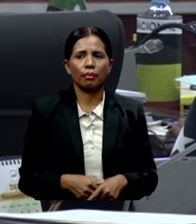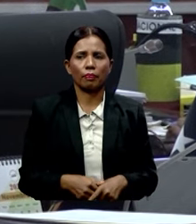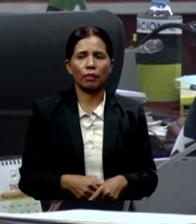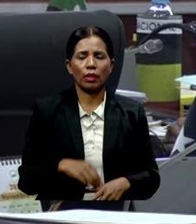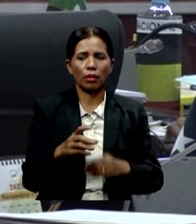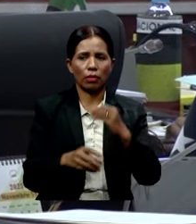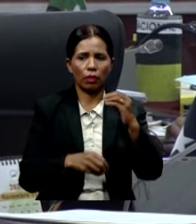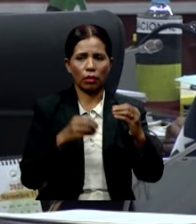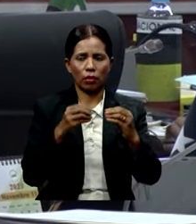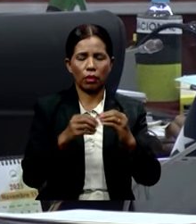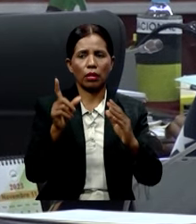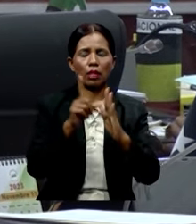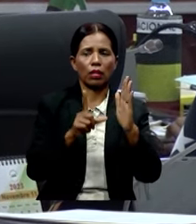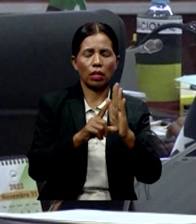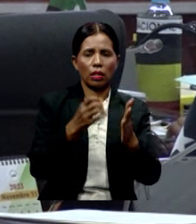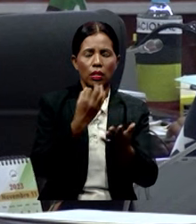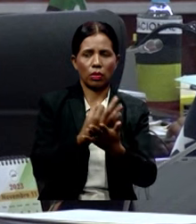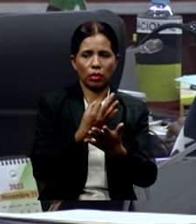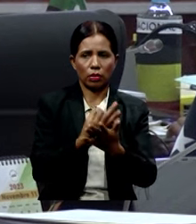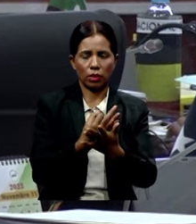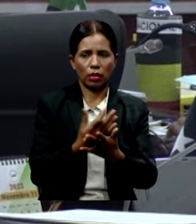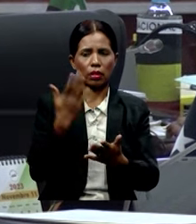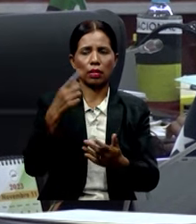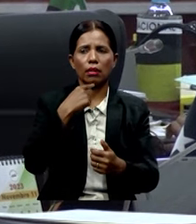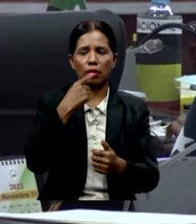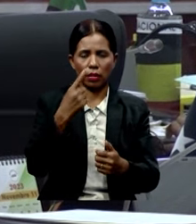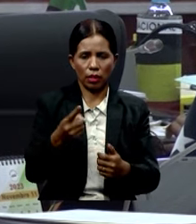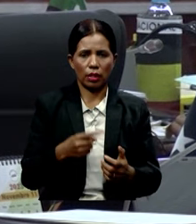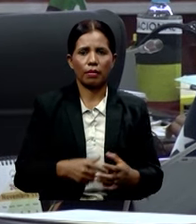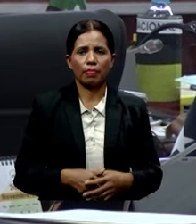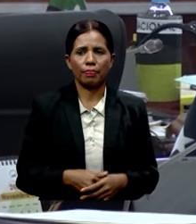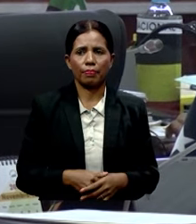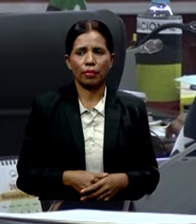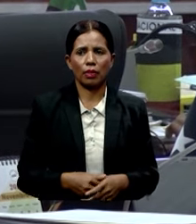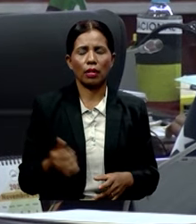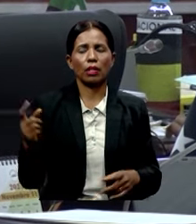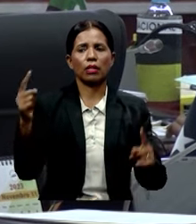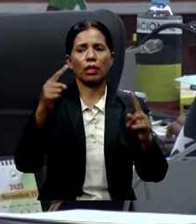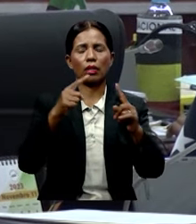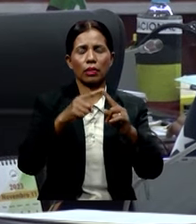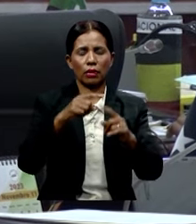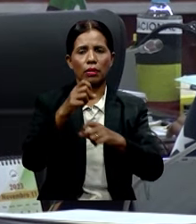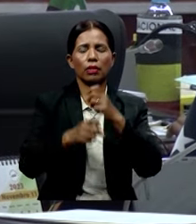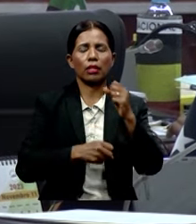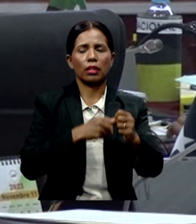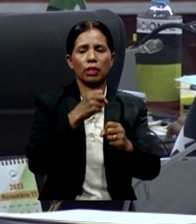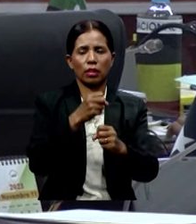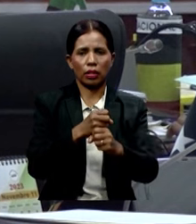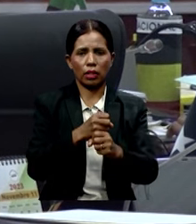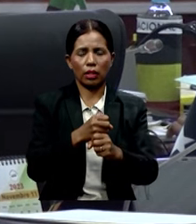Kata lei orçamento leone e neba behantiona. Kata se to fim do ano la